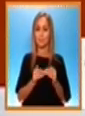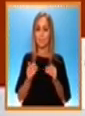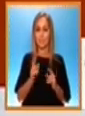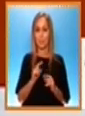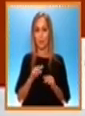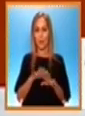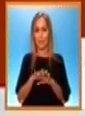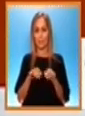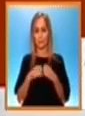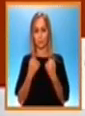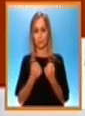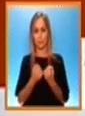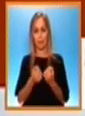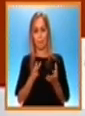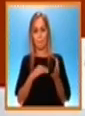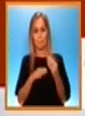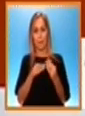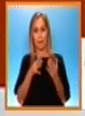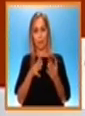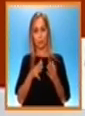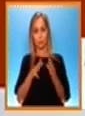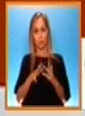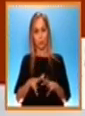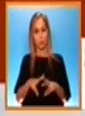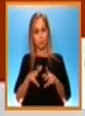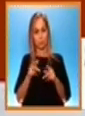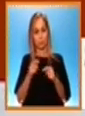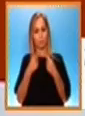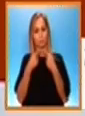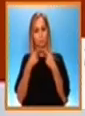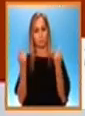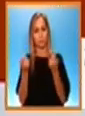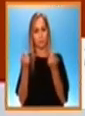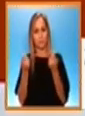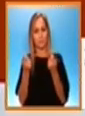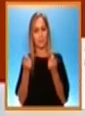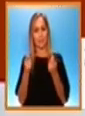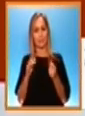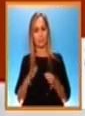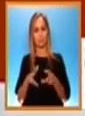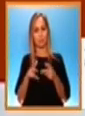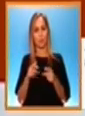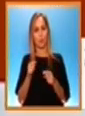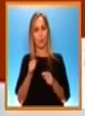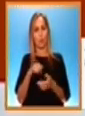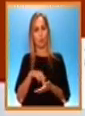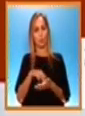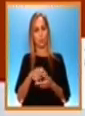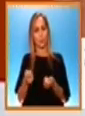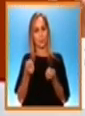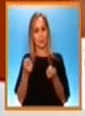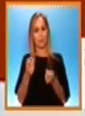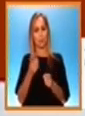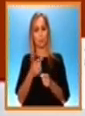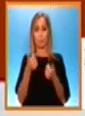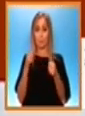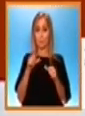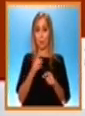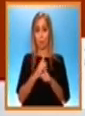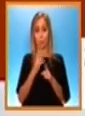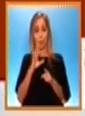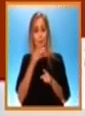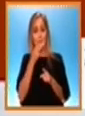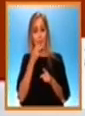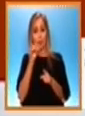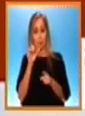as redes sociais cada vez mais ajudam a dinamizar, até a publicitar e a promover um espetáculo, quer para o bem, quer para o mal. Porque mesmo quando falam mal, estão a